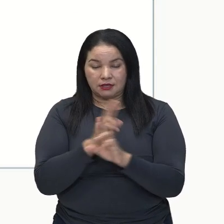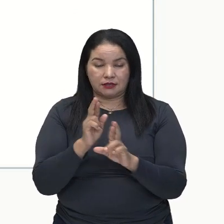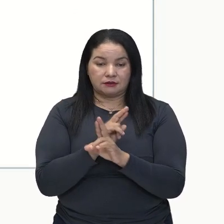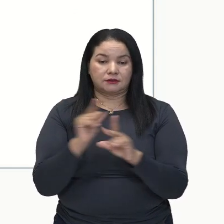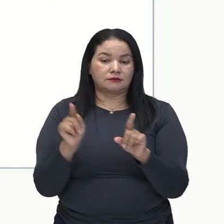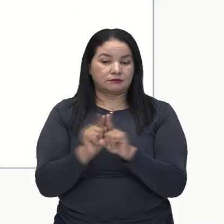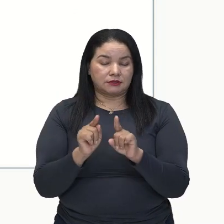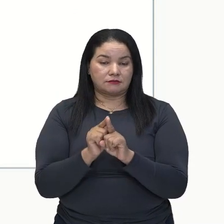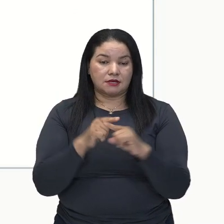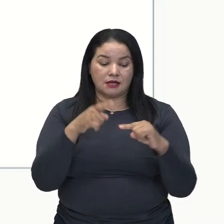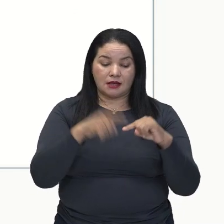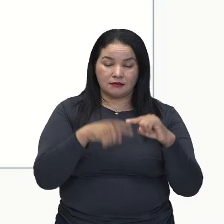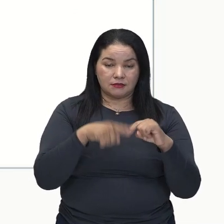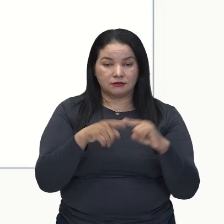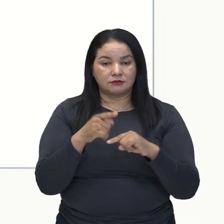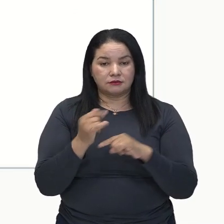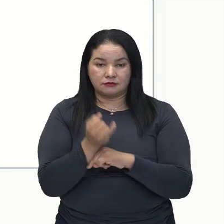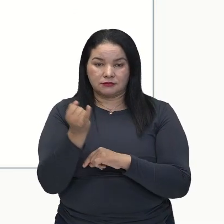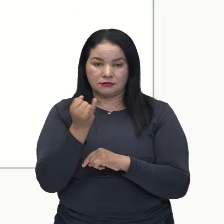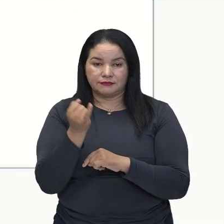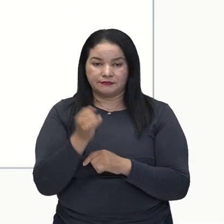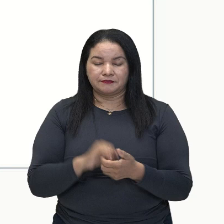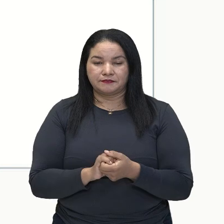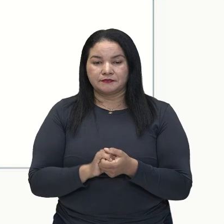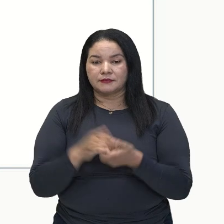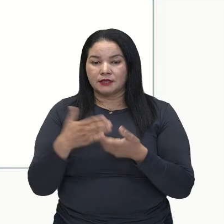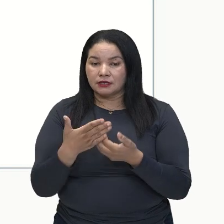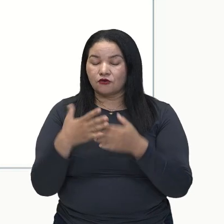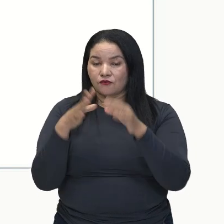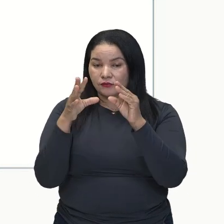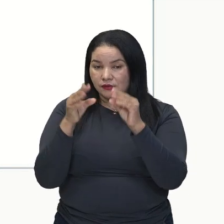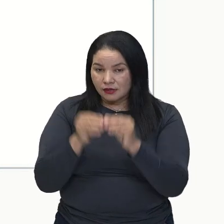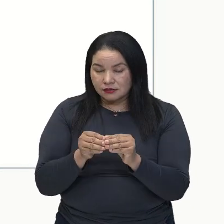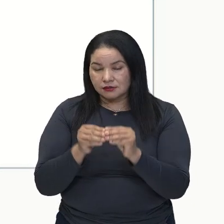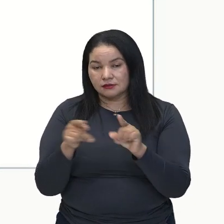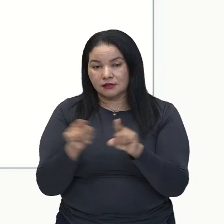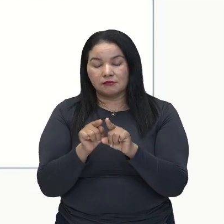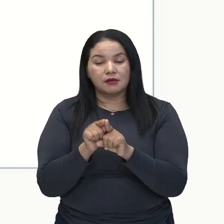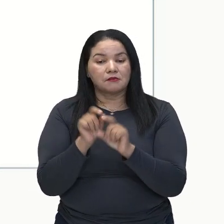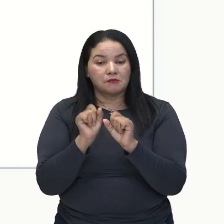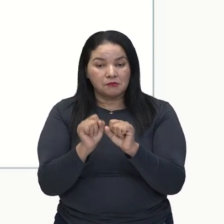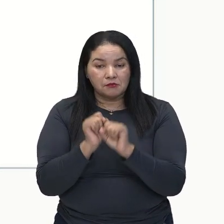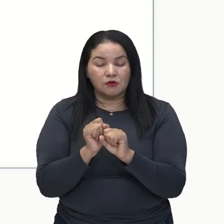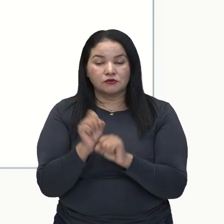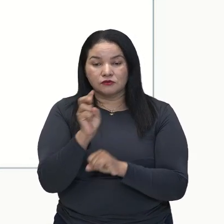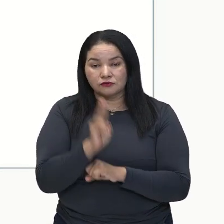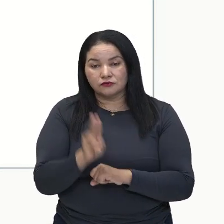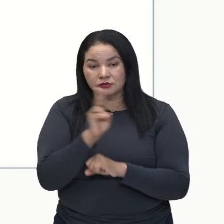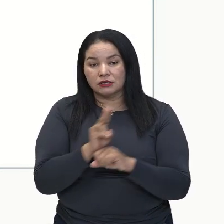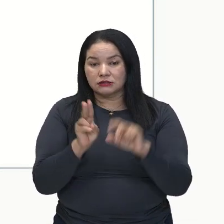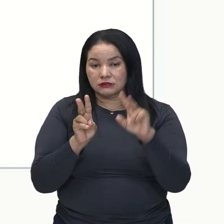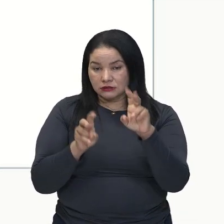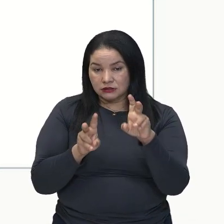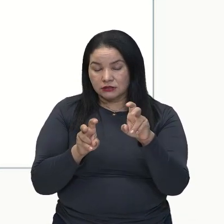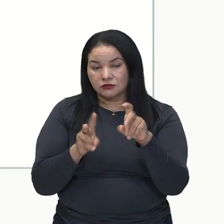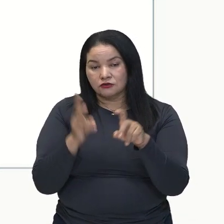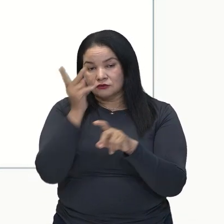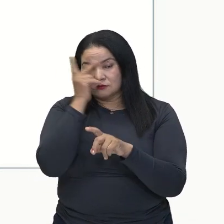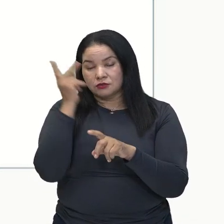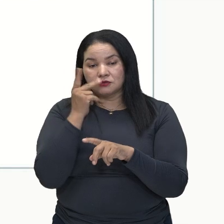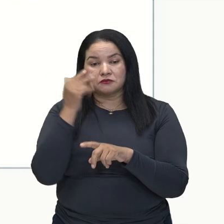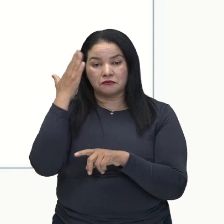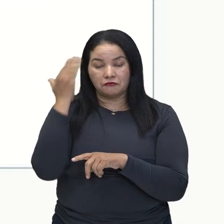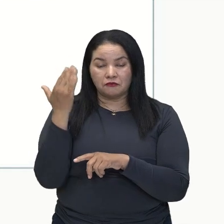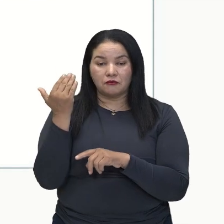né? E é claro que numa resenha eu posso, inclusive, utilizar citações de estudiosos para reafirmar aquele meu